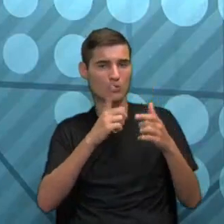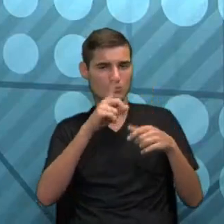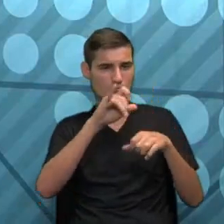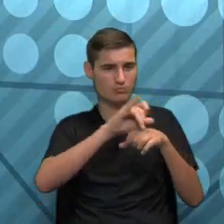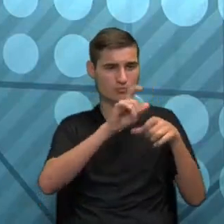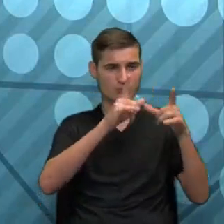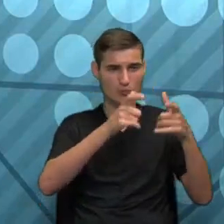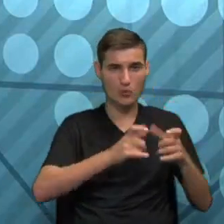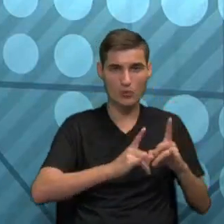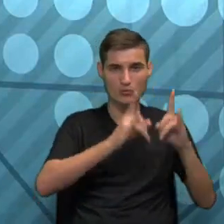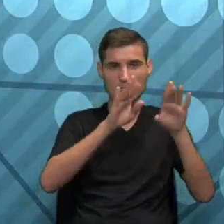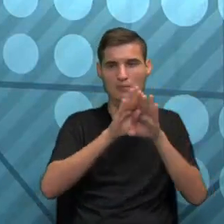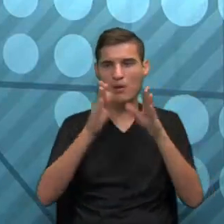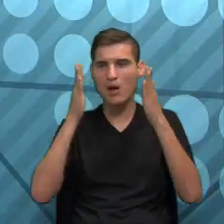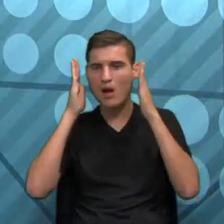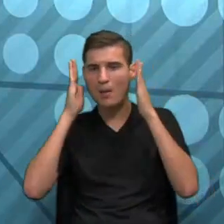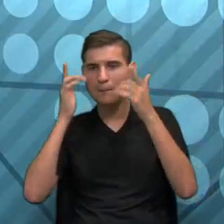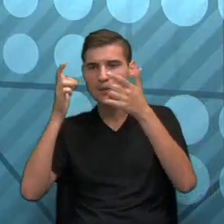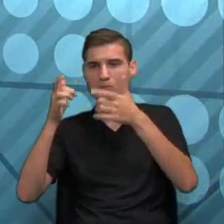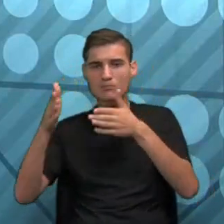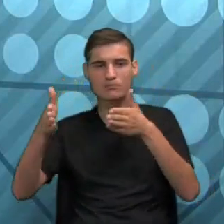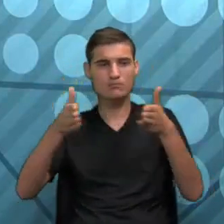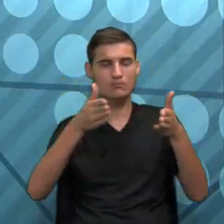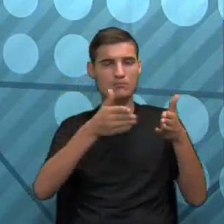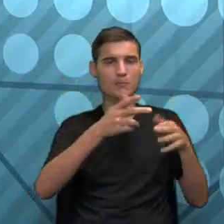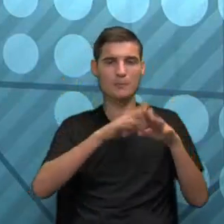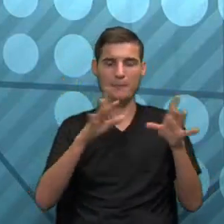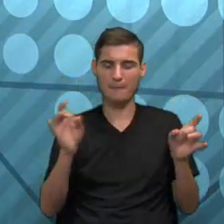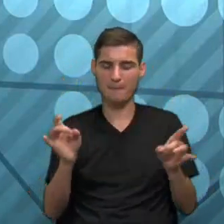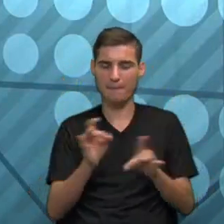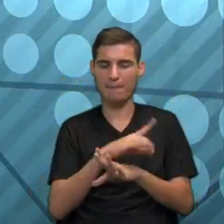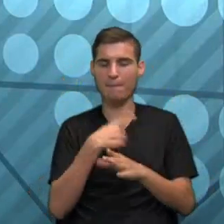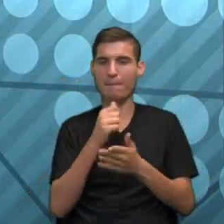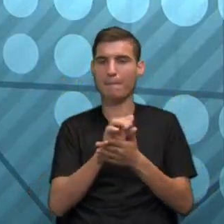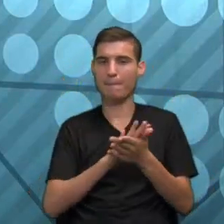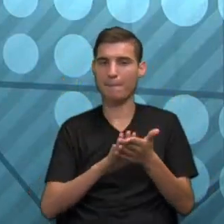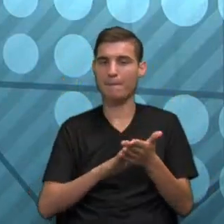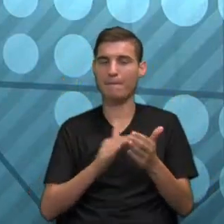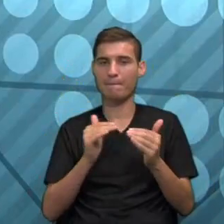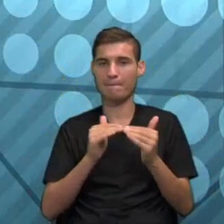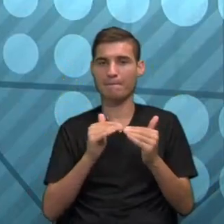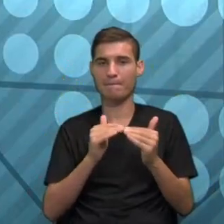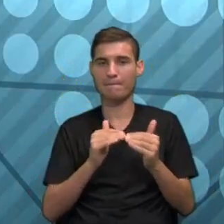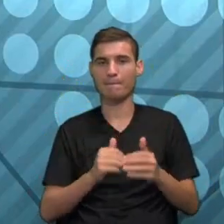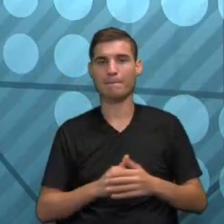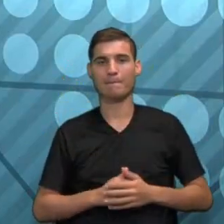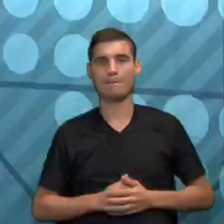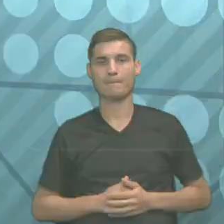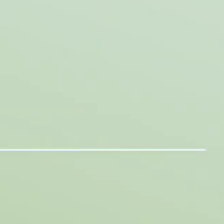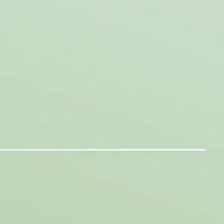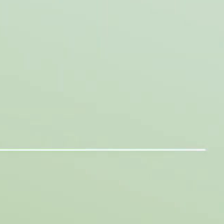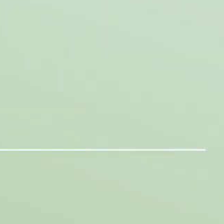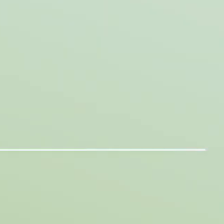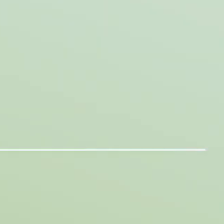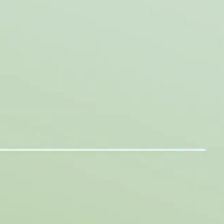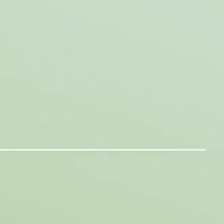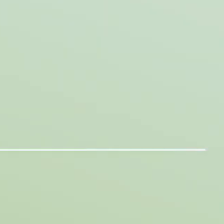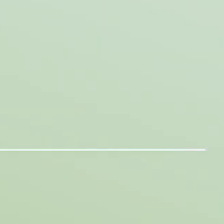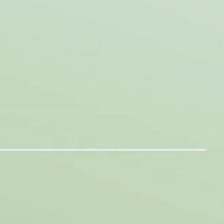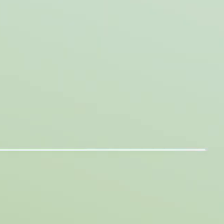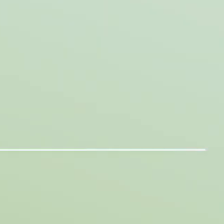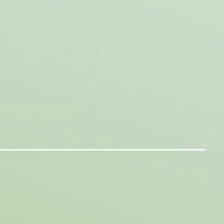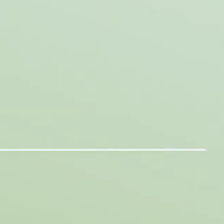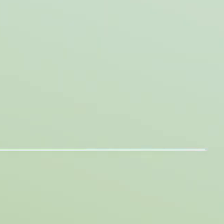central e algum dos seus caminhões. Então, com isso, a gente finaliza essa resolução da situação, problema.